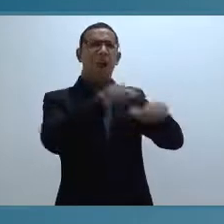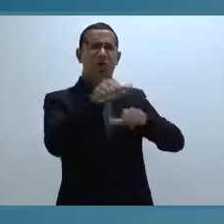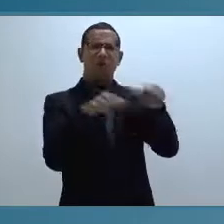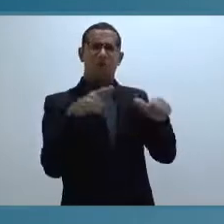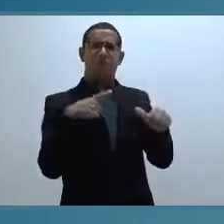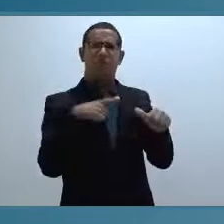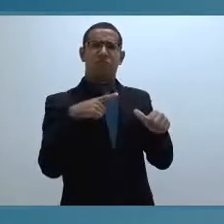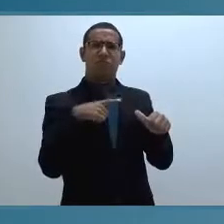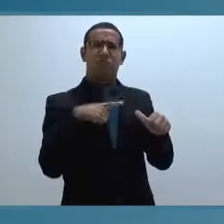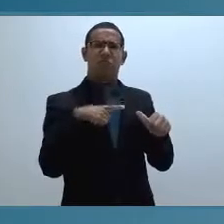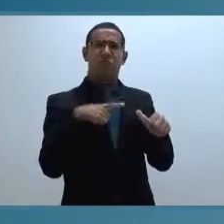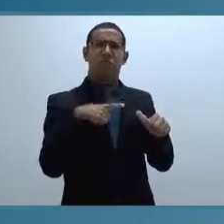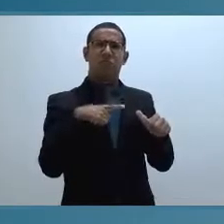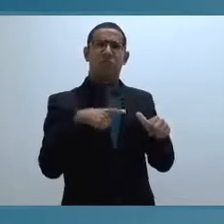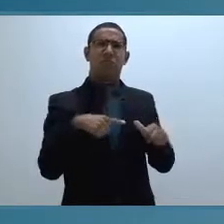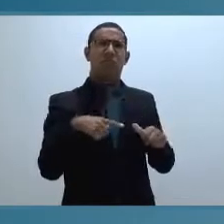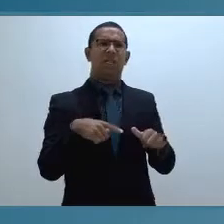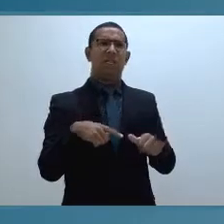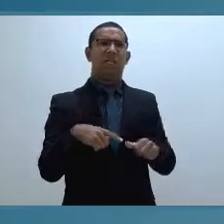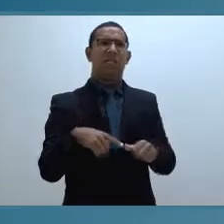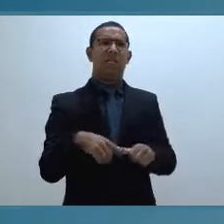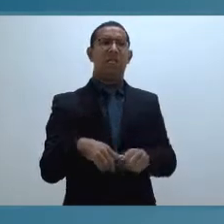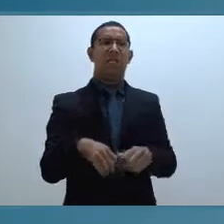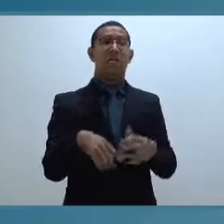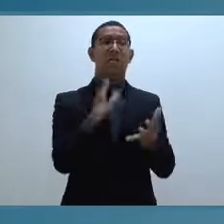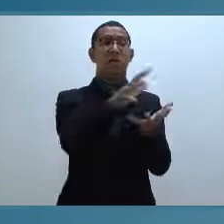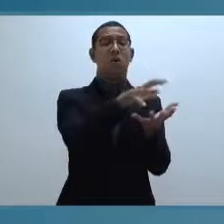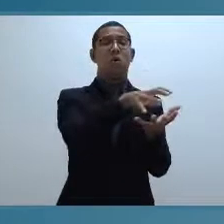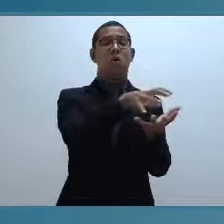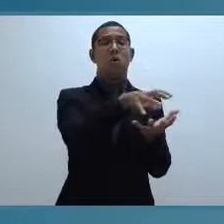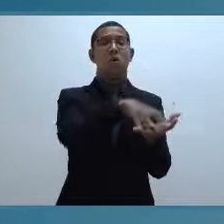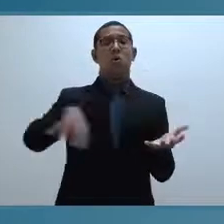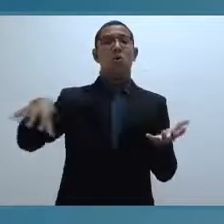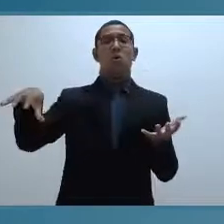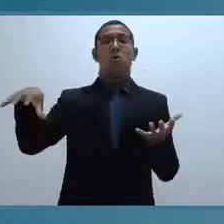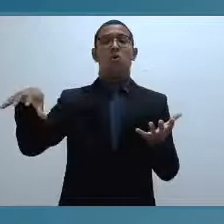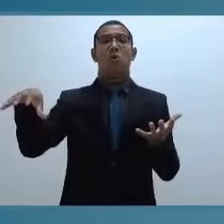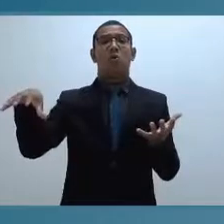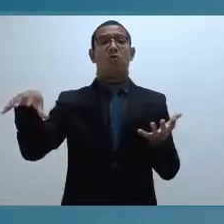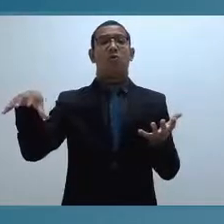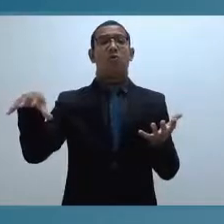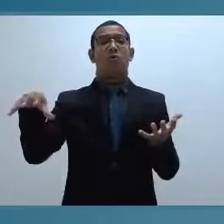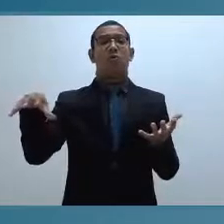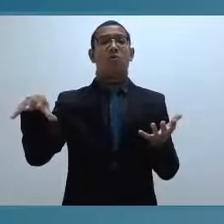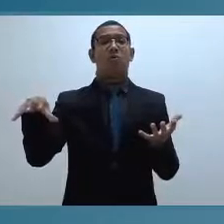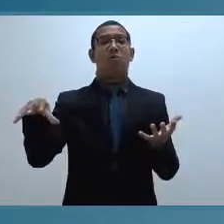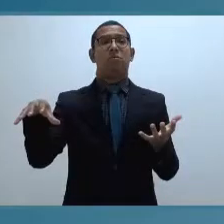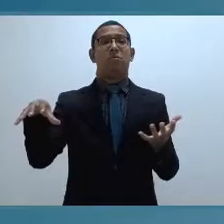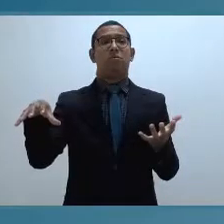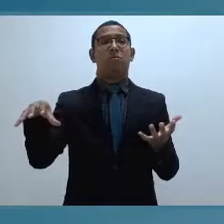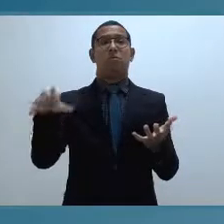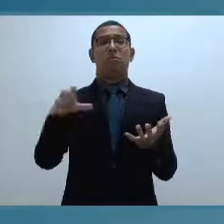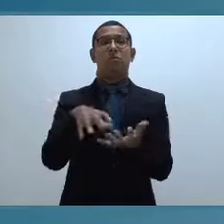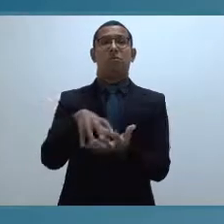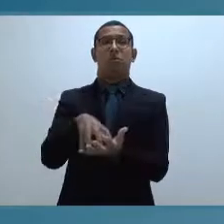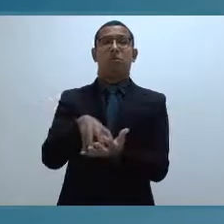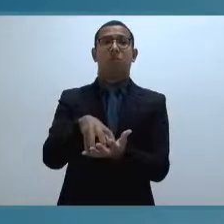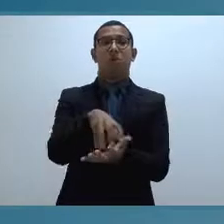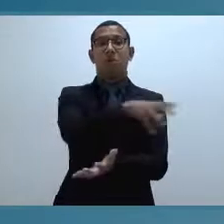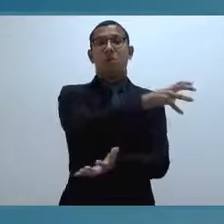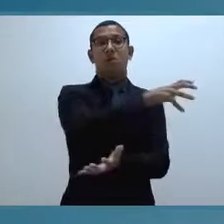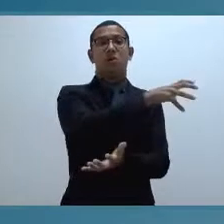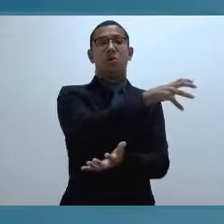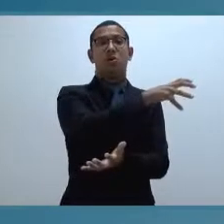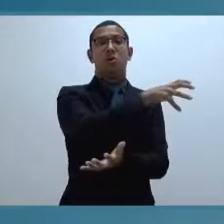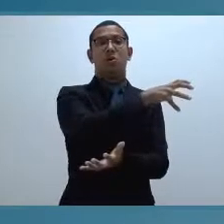desse limite de distância da comarca para onde, da comarca funcional para a comarca de pedido